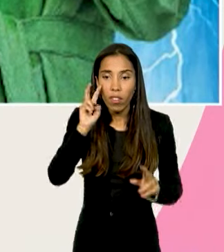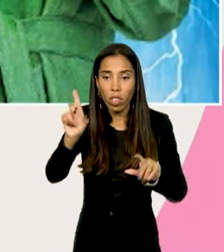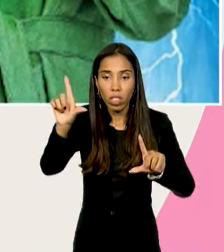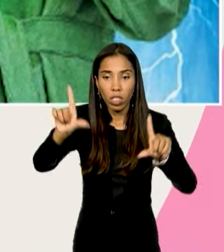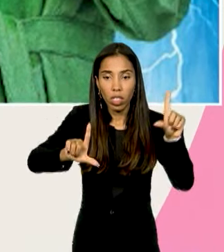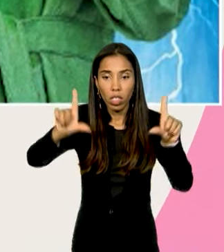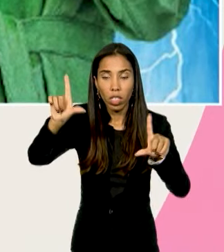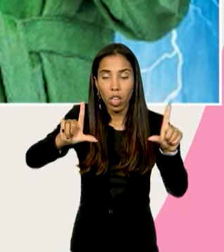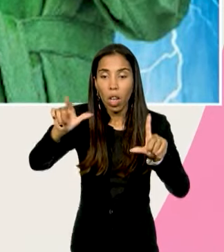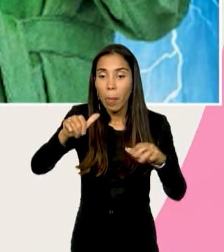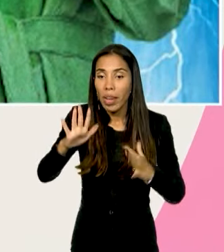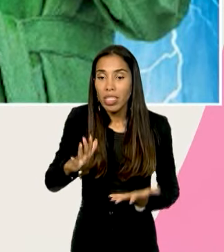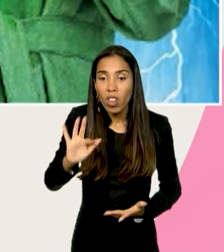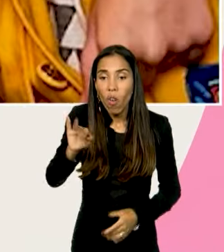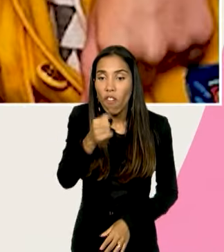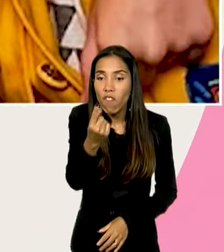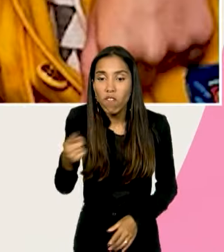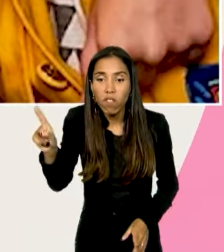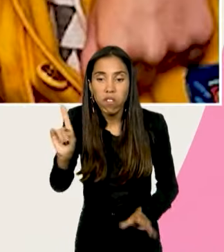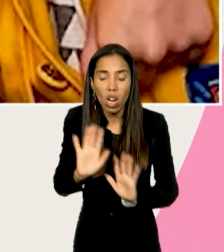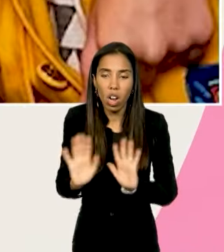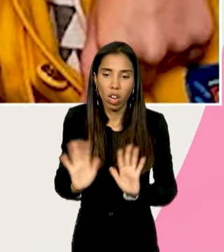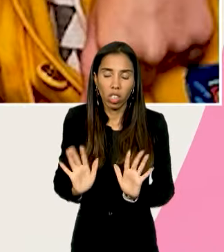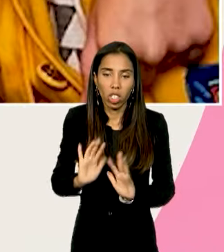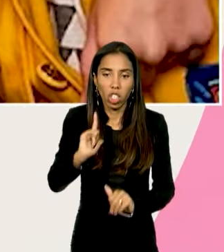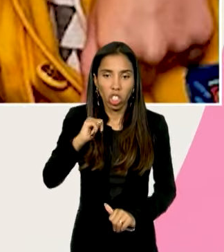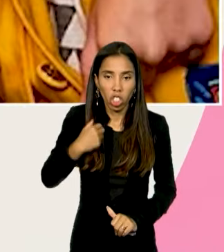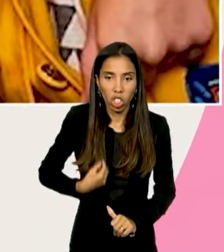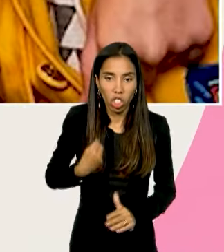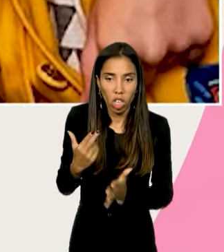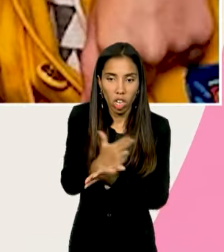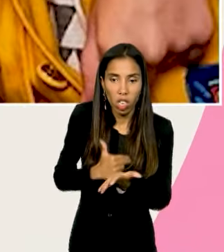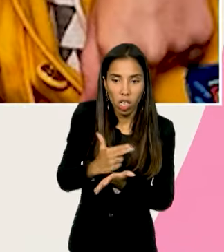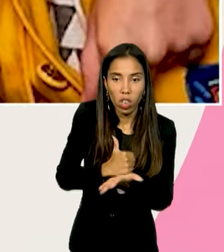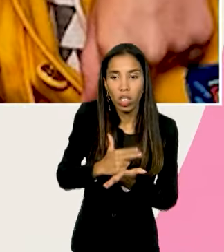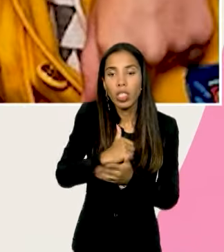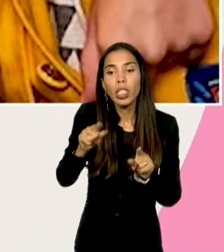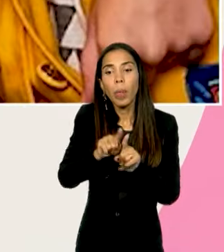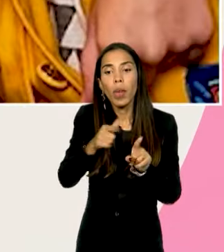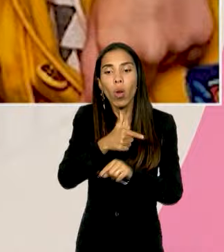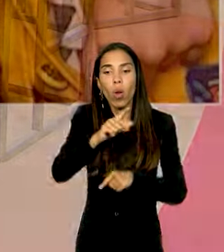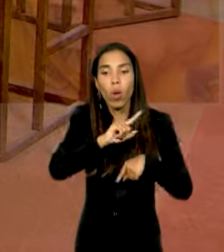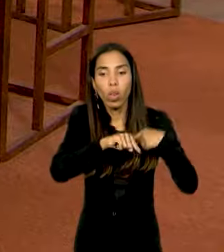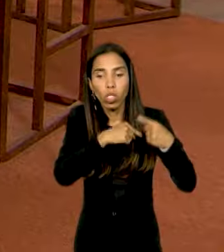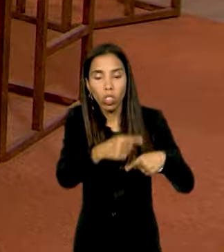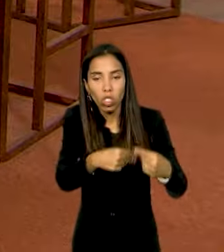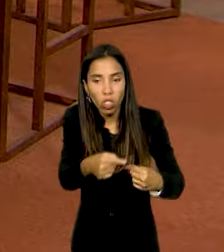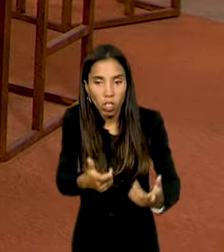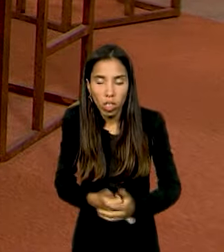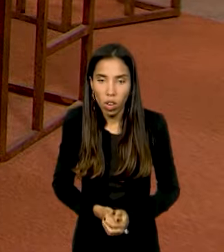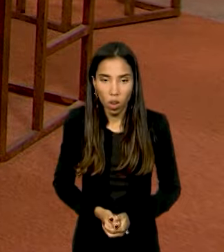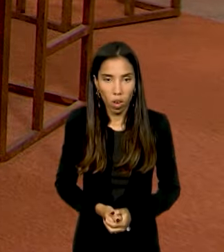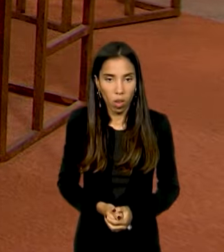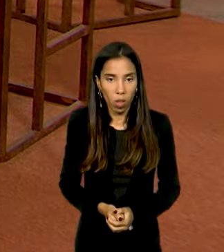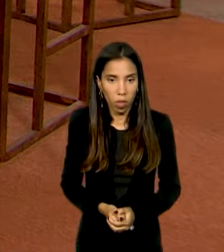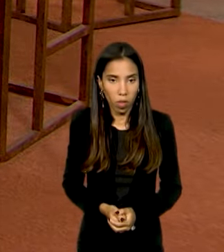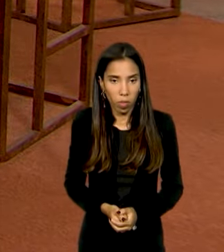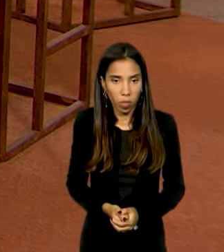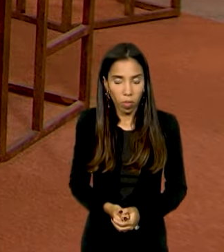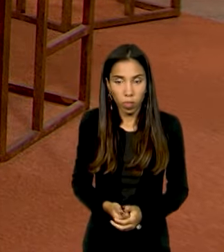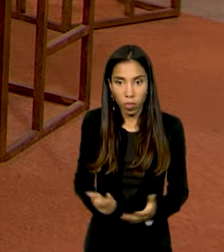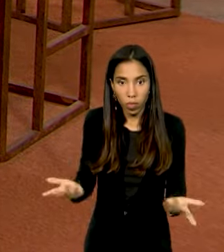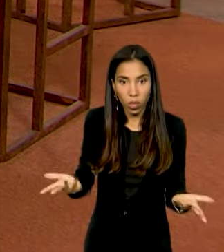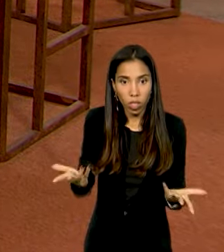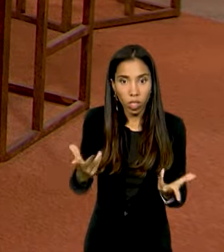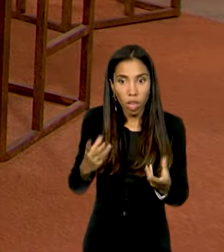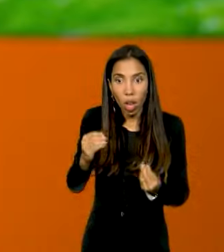não era extremamente fã, porque já tinha uma... Já existia o desenho numa outra geração. E eu não tinha essa... Meu